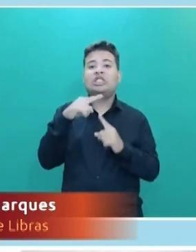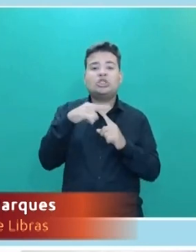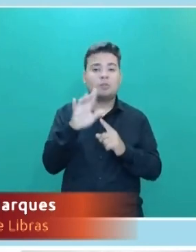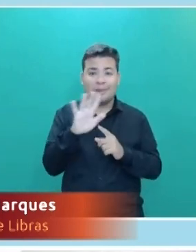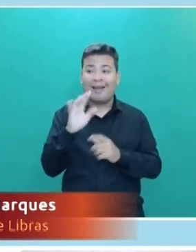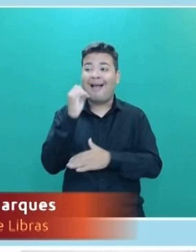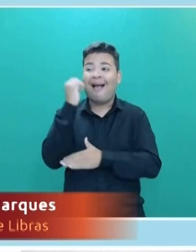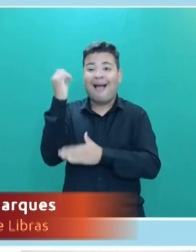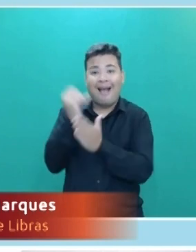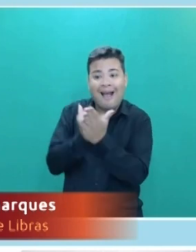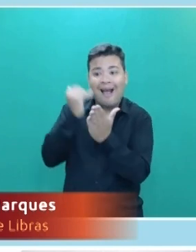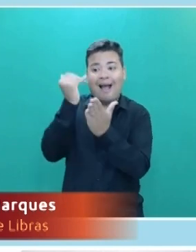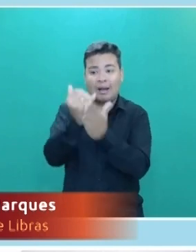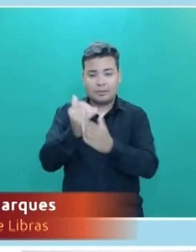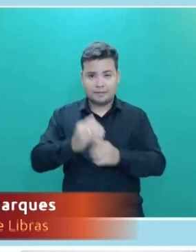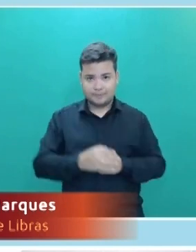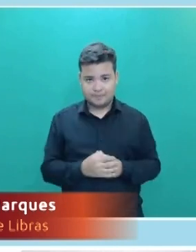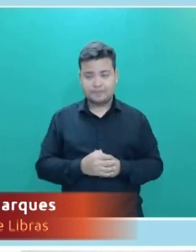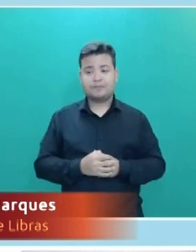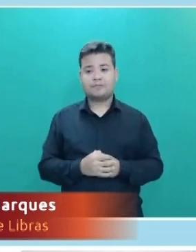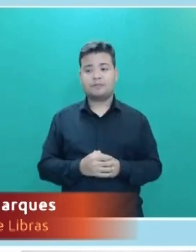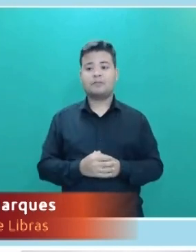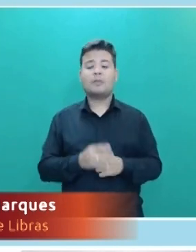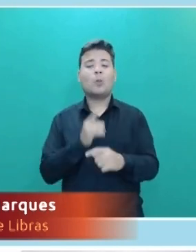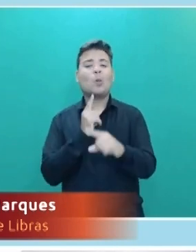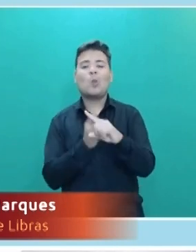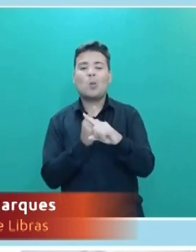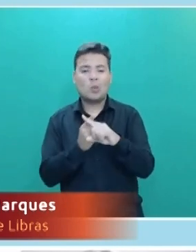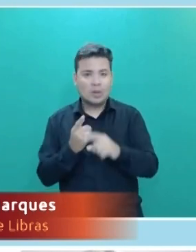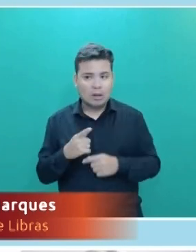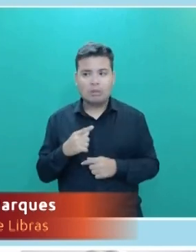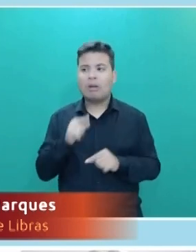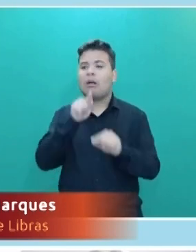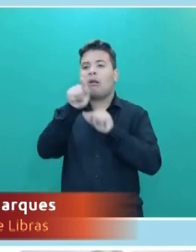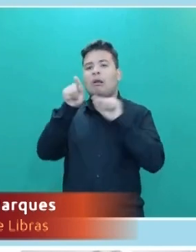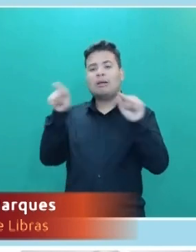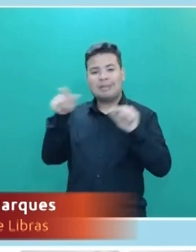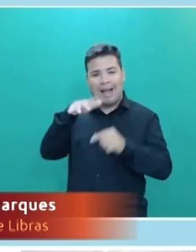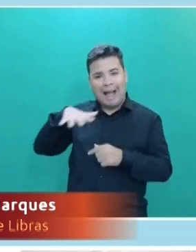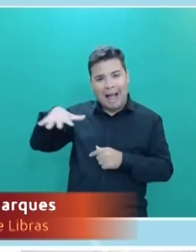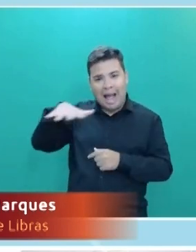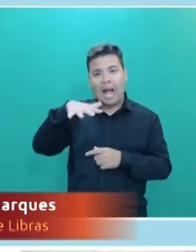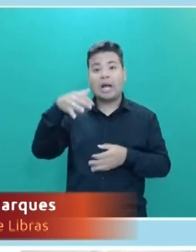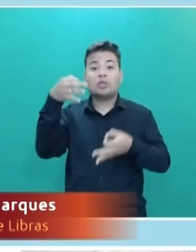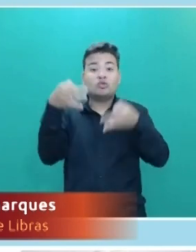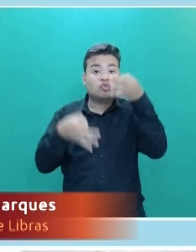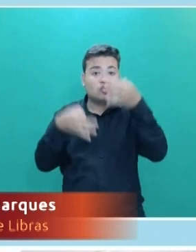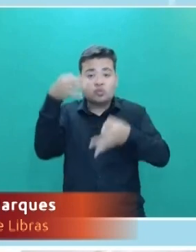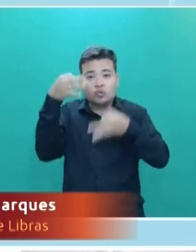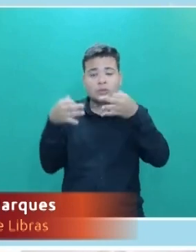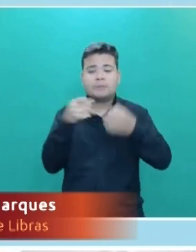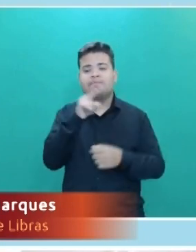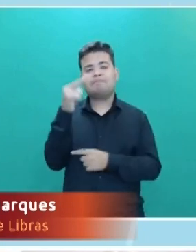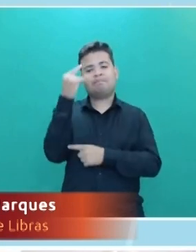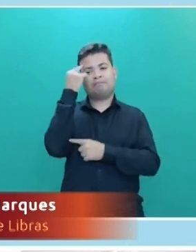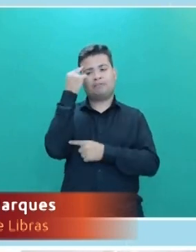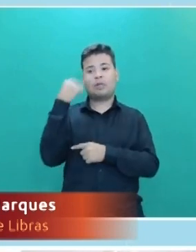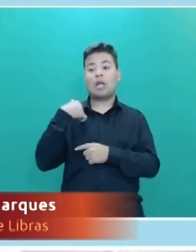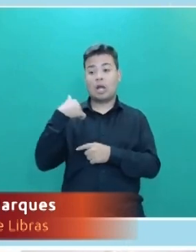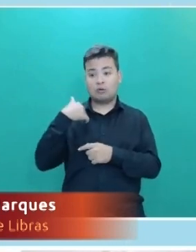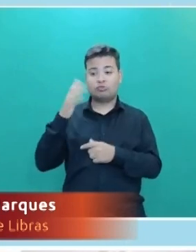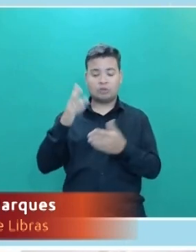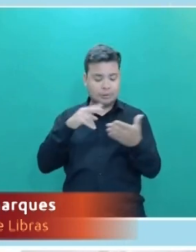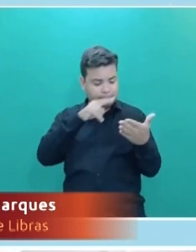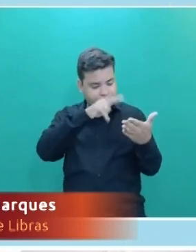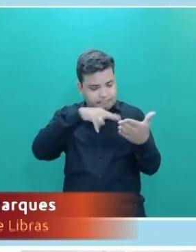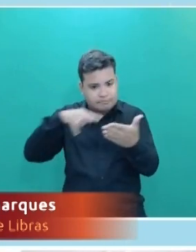E eu até insisto, porque há entendimentos na justiça que eu li, e eu tenho certeza que o